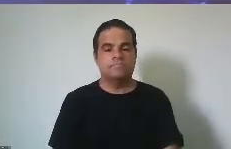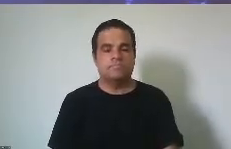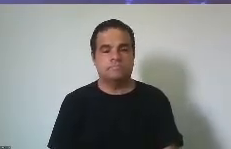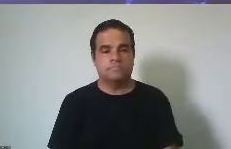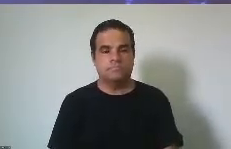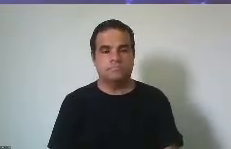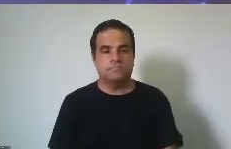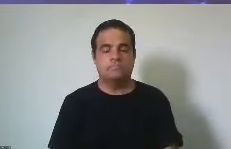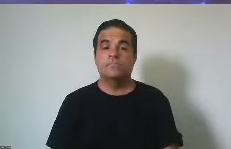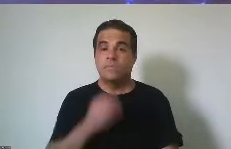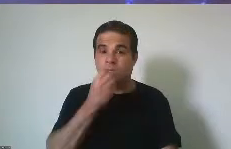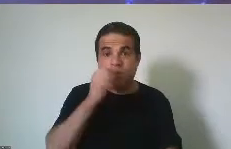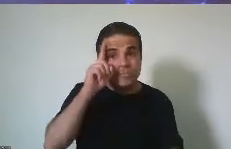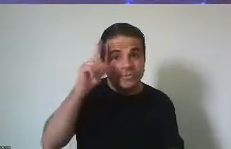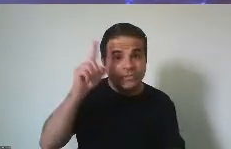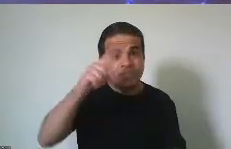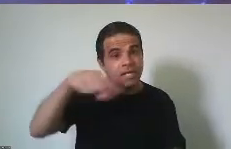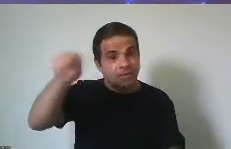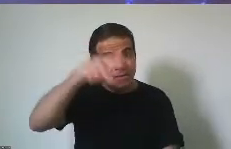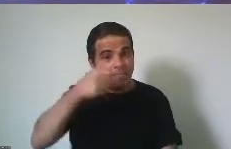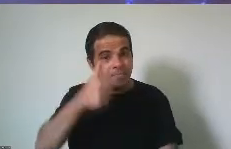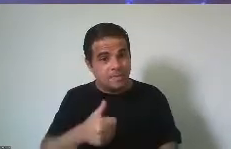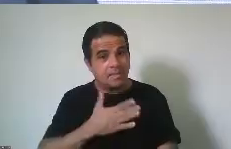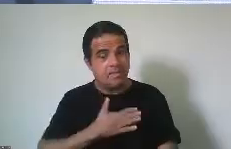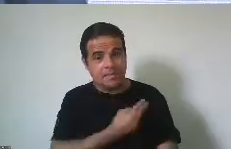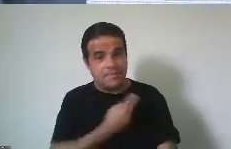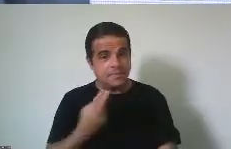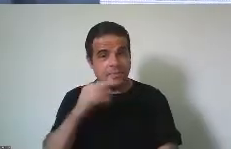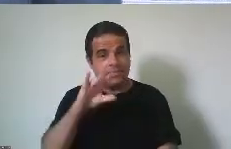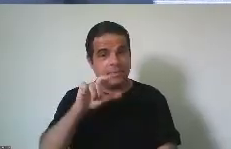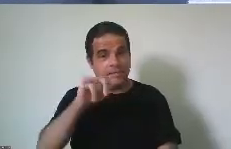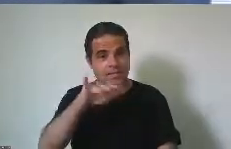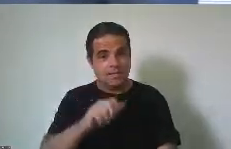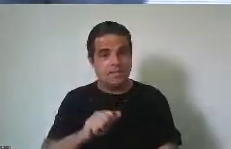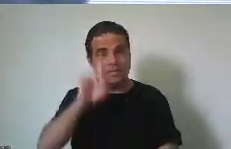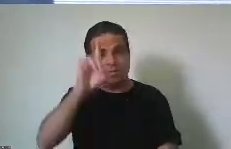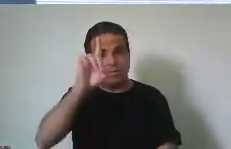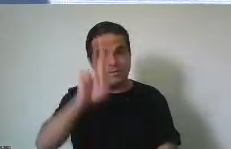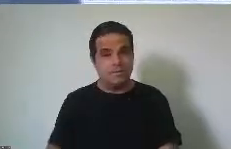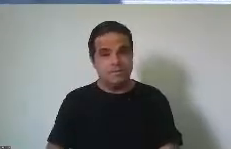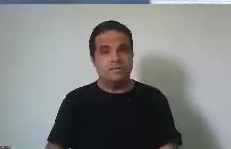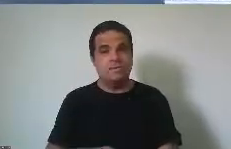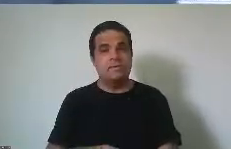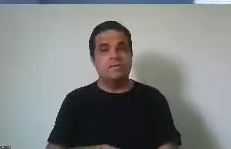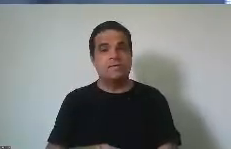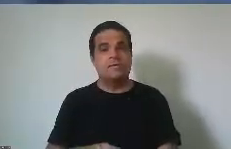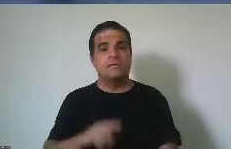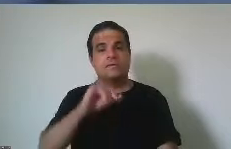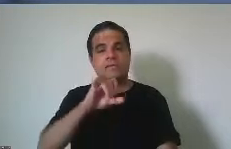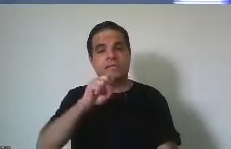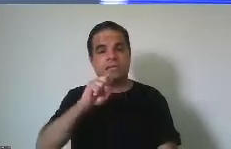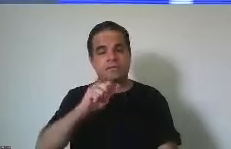Bom dia a todos sou Cláudio domingurena diretor de gestão da regulação daí